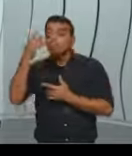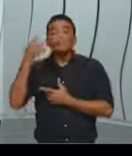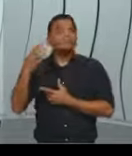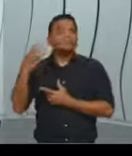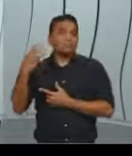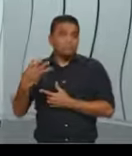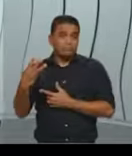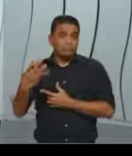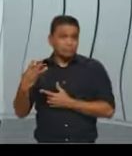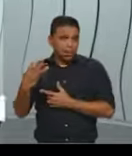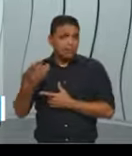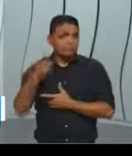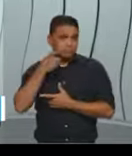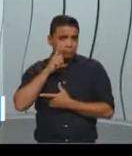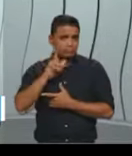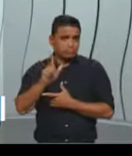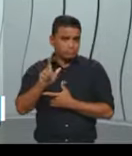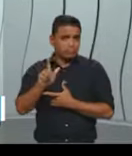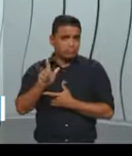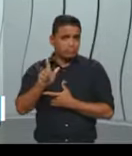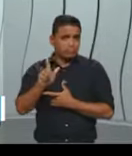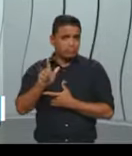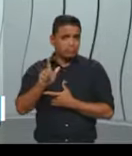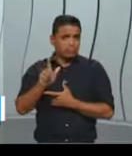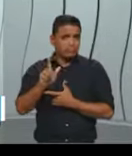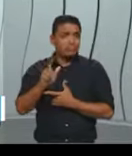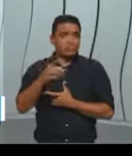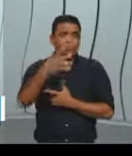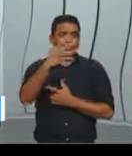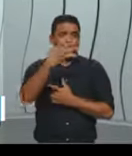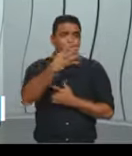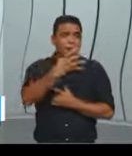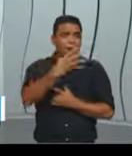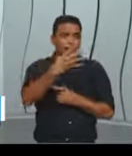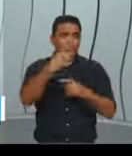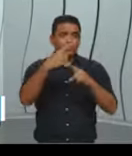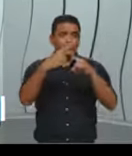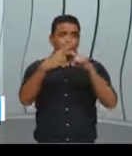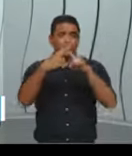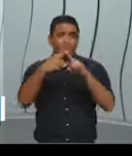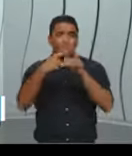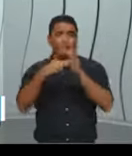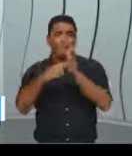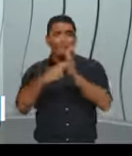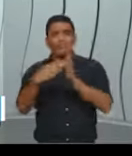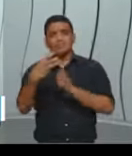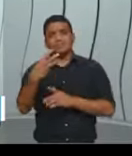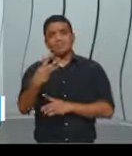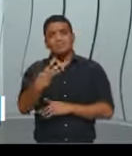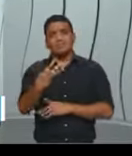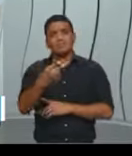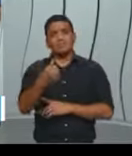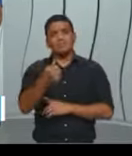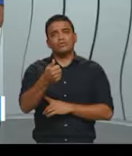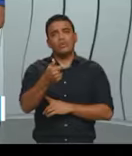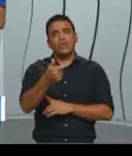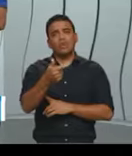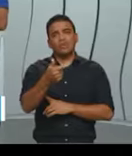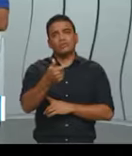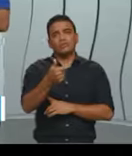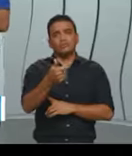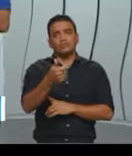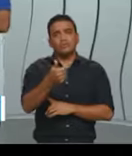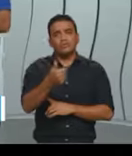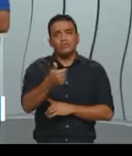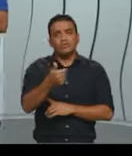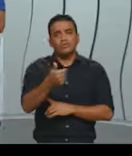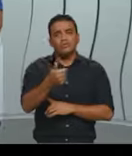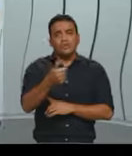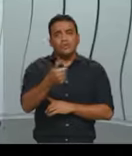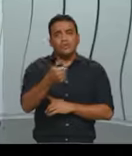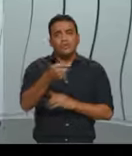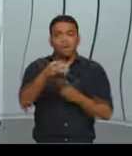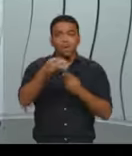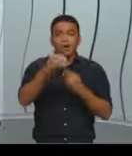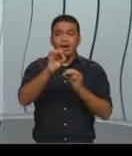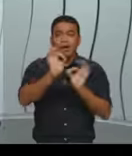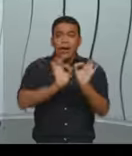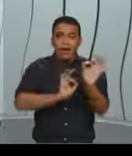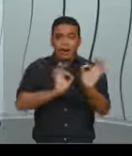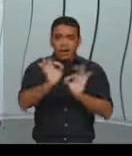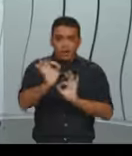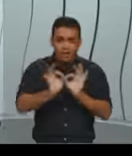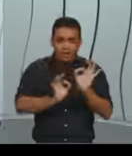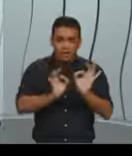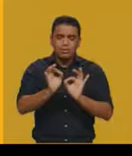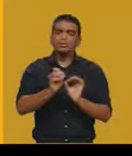3 possibilidades. 4 vezes 3, que vai dar um total de 12. Naquele arranjo que nós fizemos, cada um também